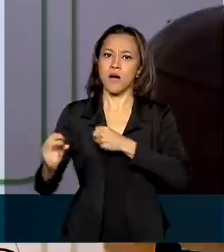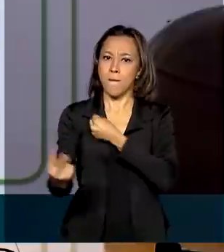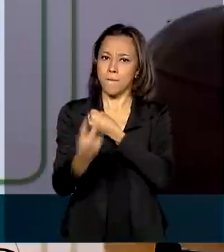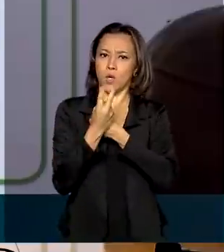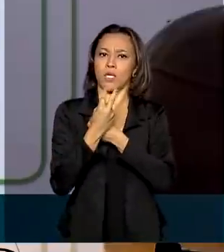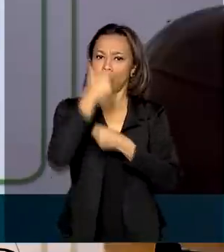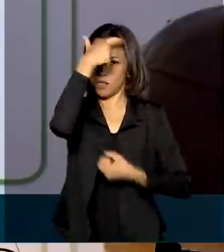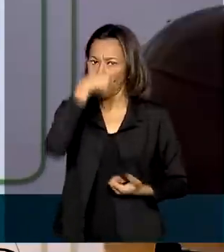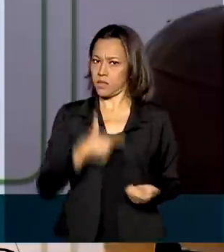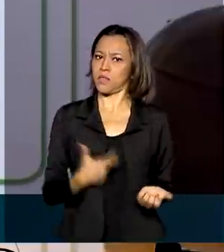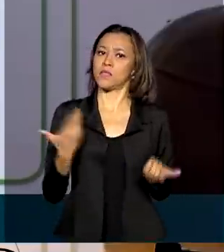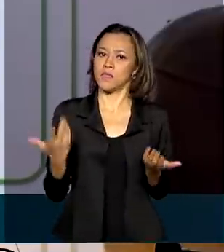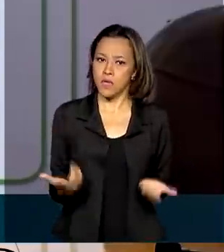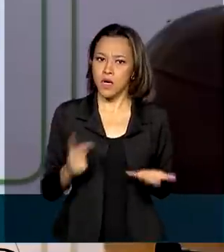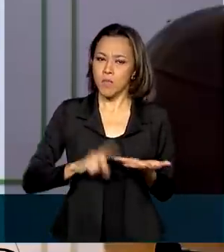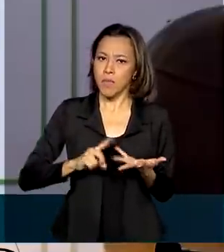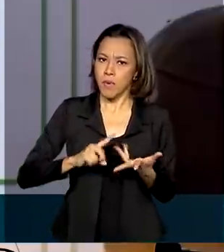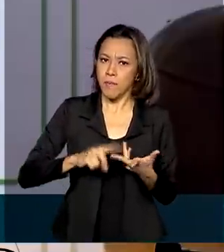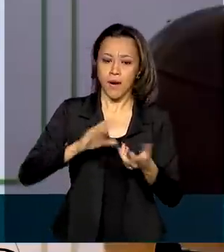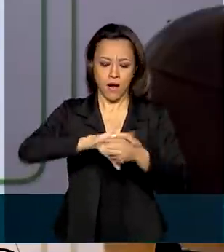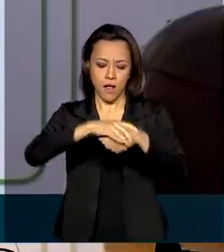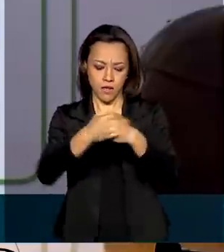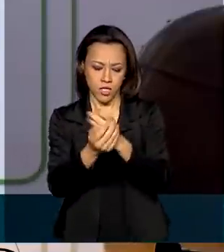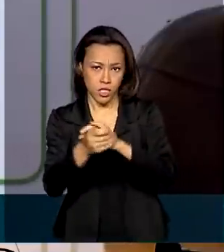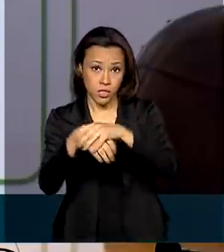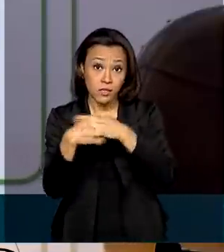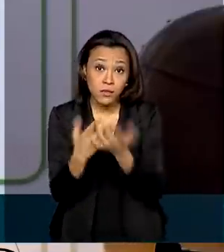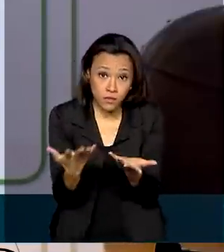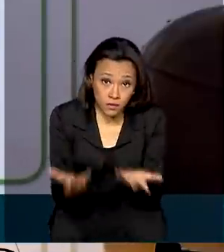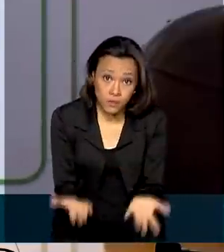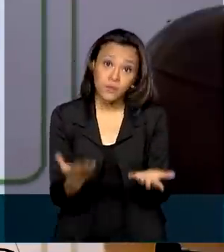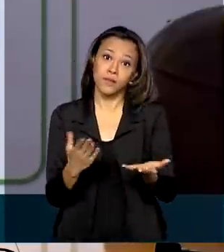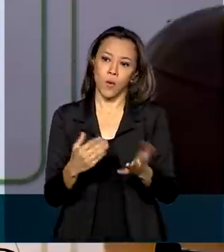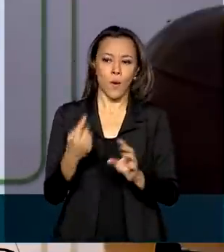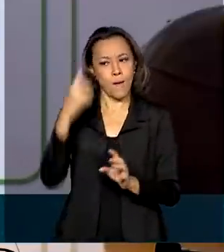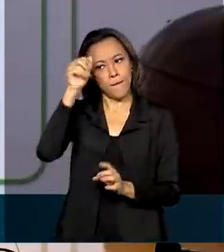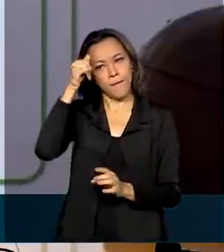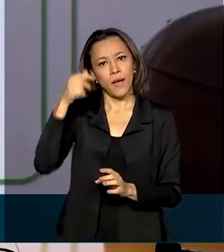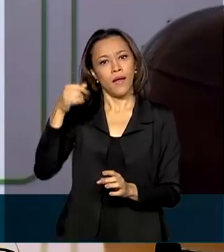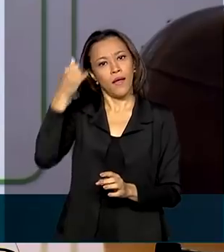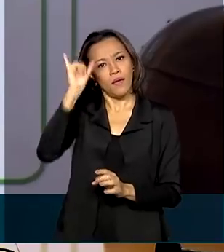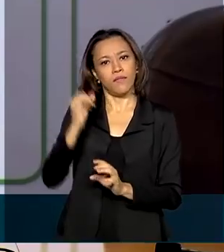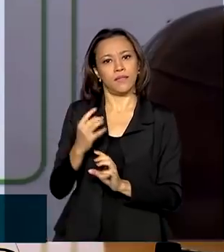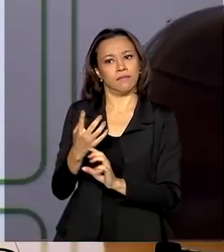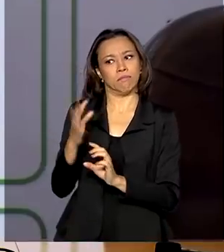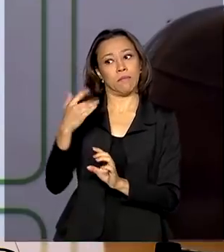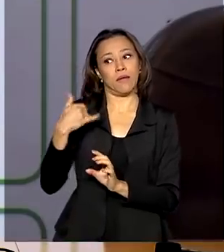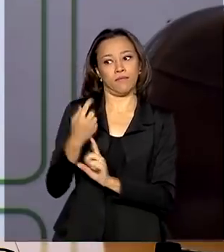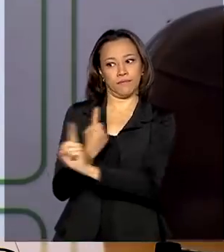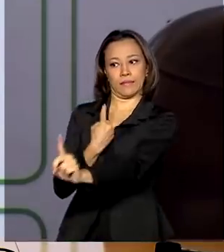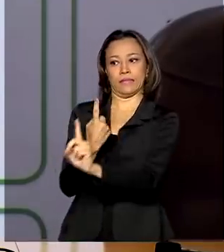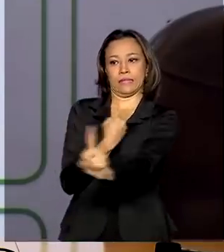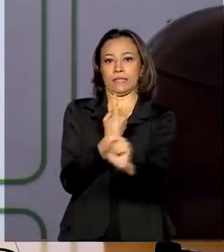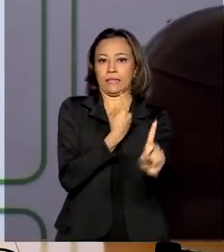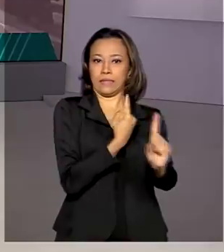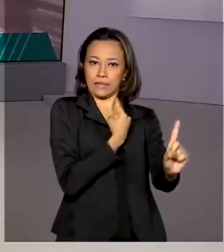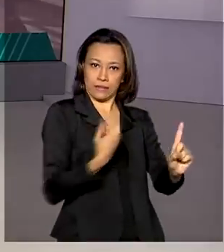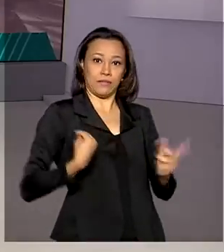proteção individual, a higienização, a manutenção de uma distância de segurança, vivendo o nosso novo